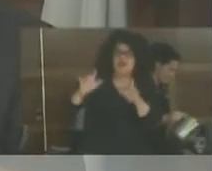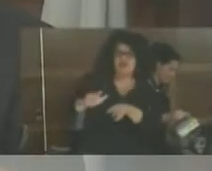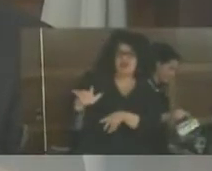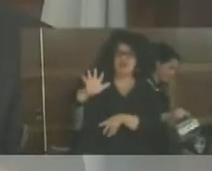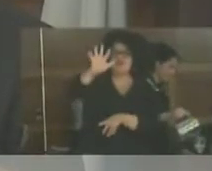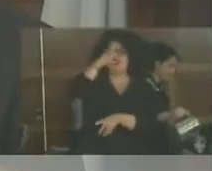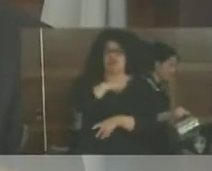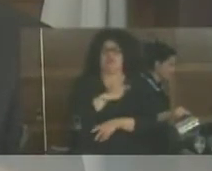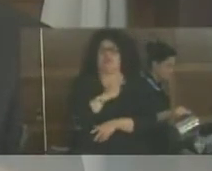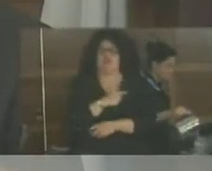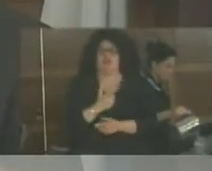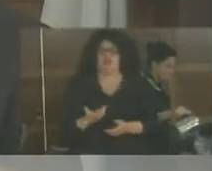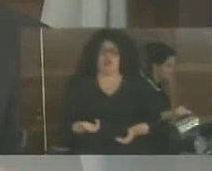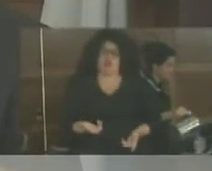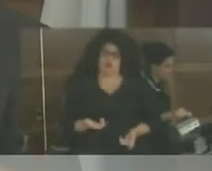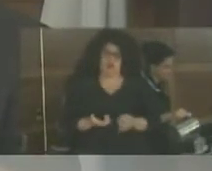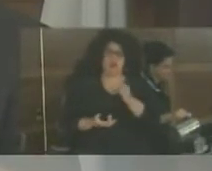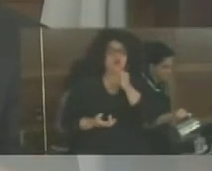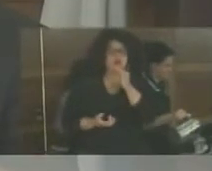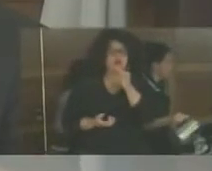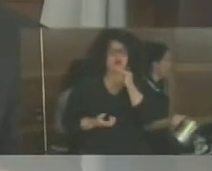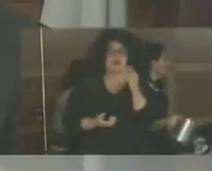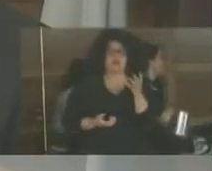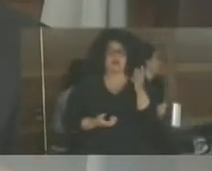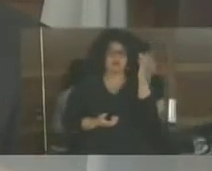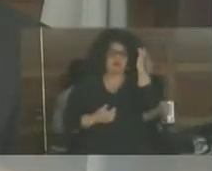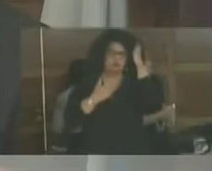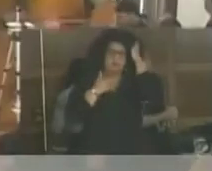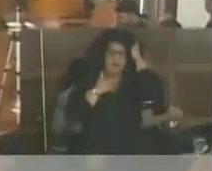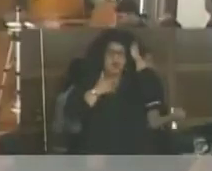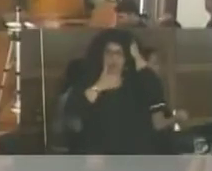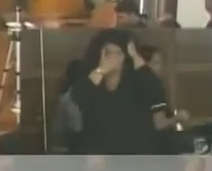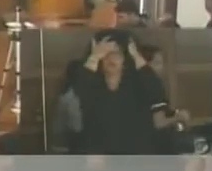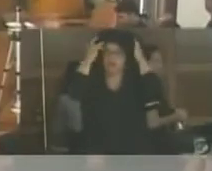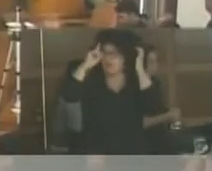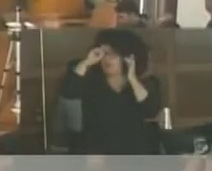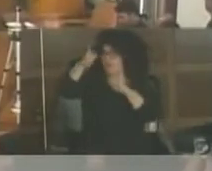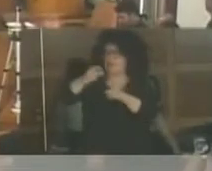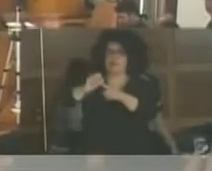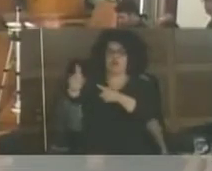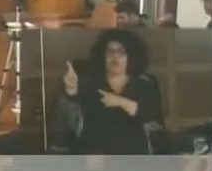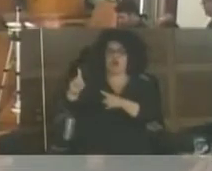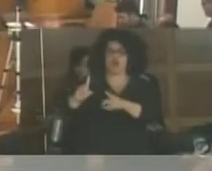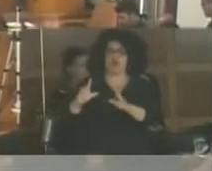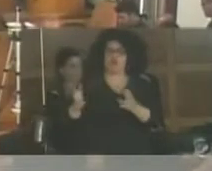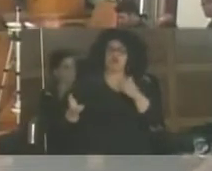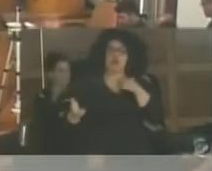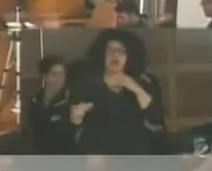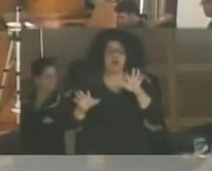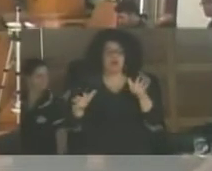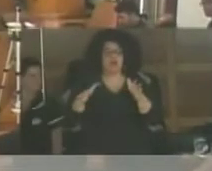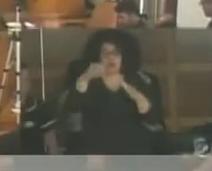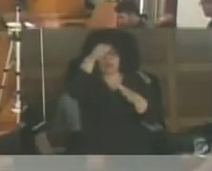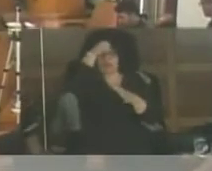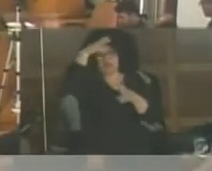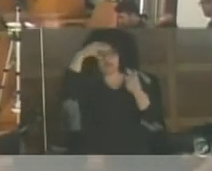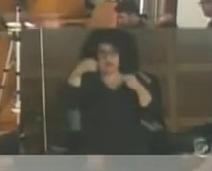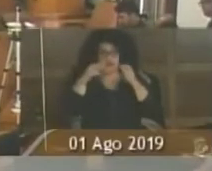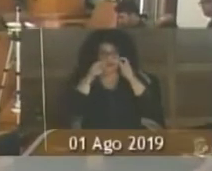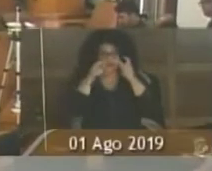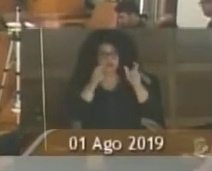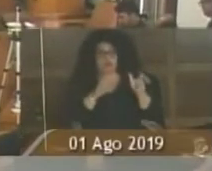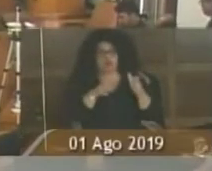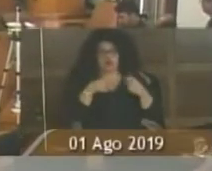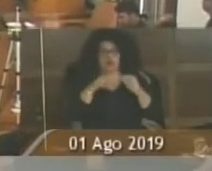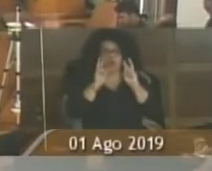Sapiatuba também e vai tirar? Um exemplo que eu estou dando. Não, porra. Então o poder público tem que fazer a parte dela. Entendeu? Então tem lugares